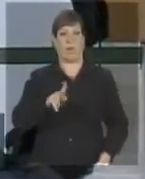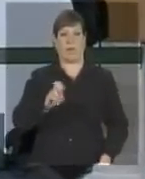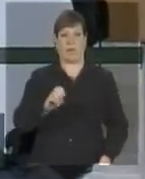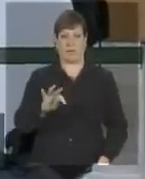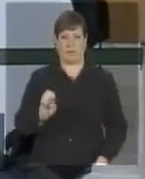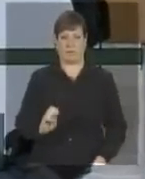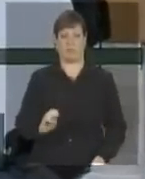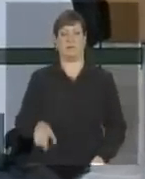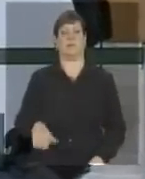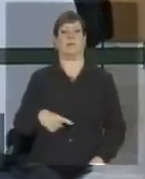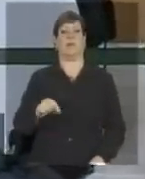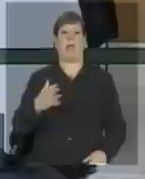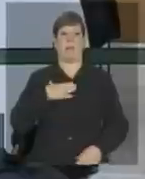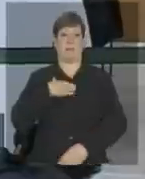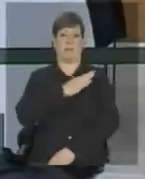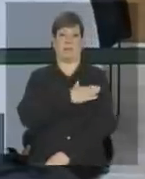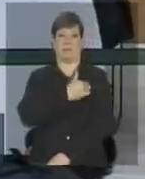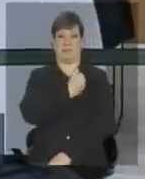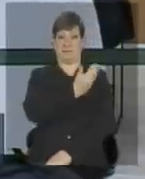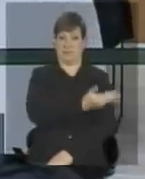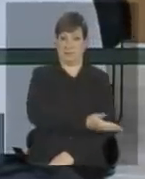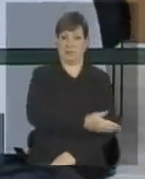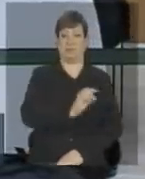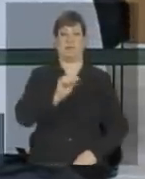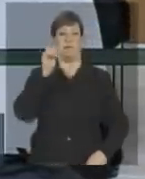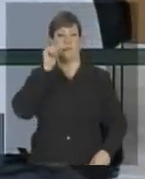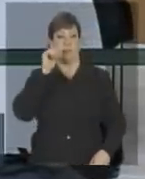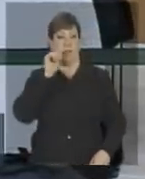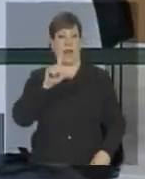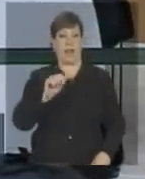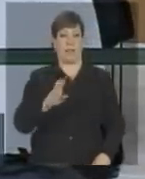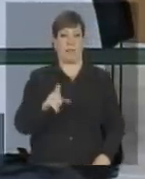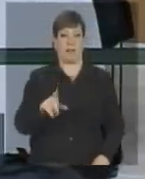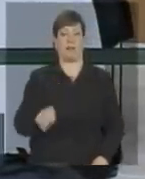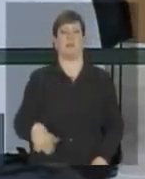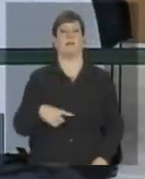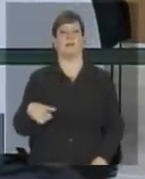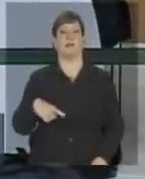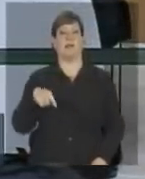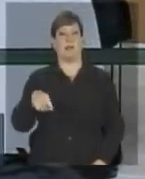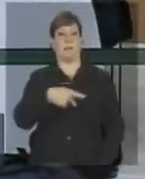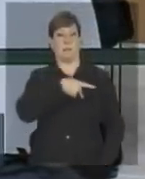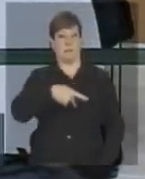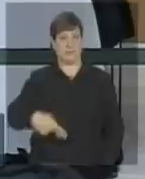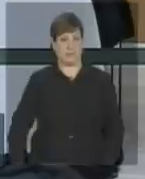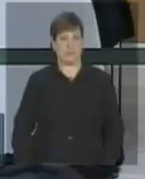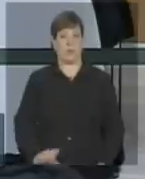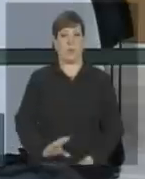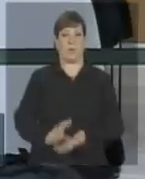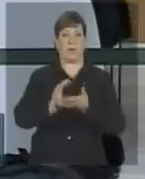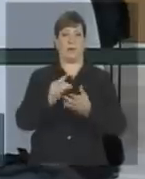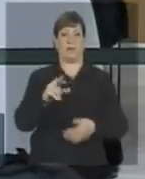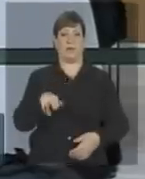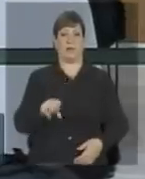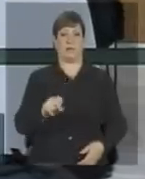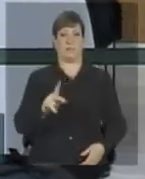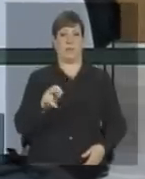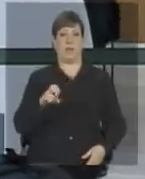À minha esquerda, a senhora Labelle é a presidente do Conselho da Transparência